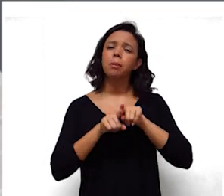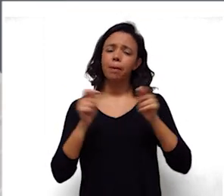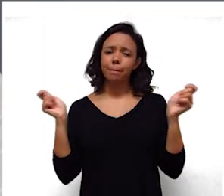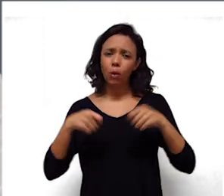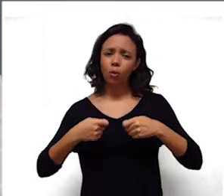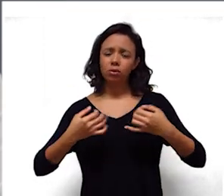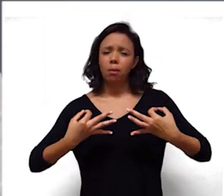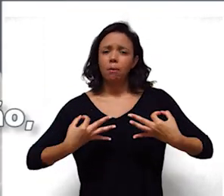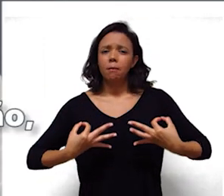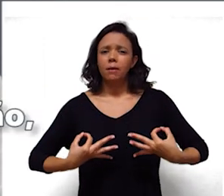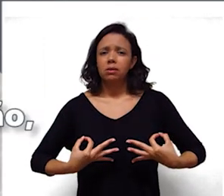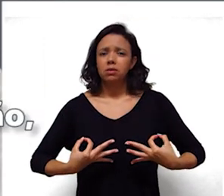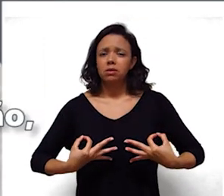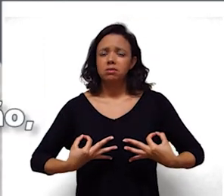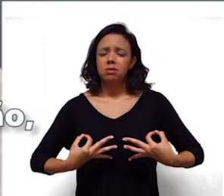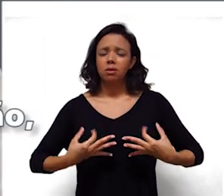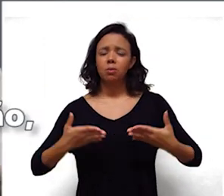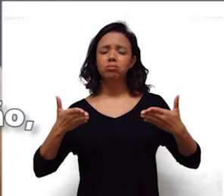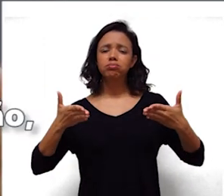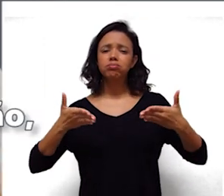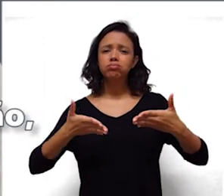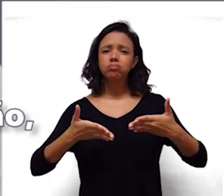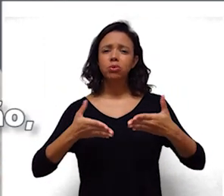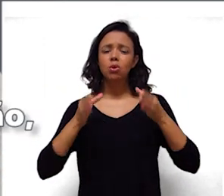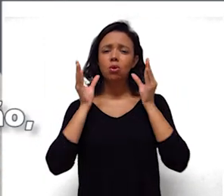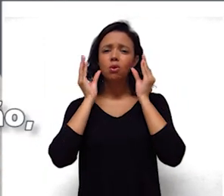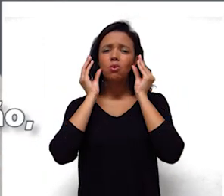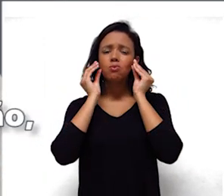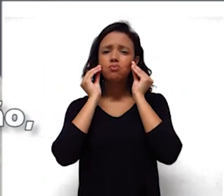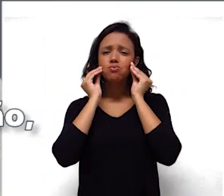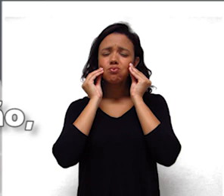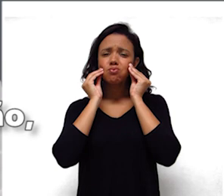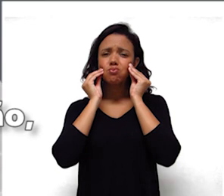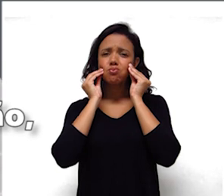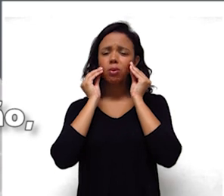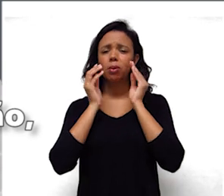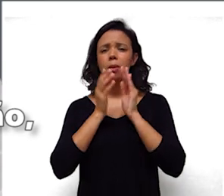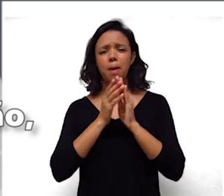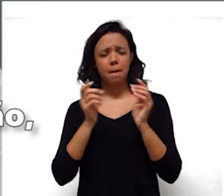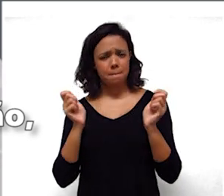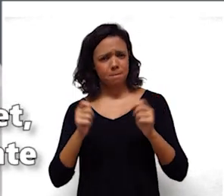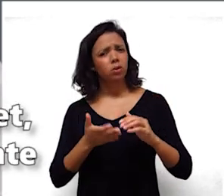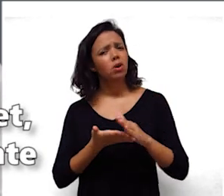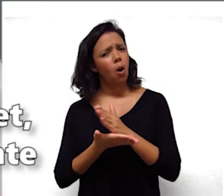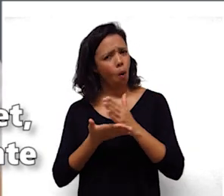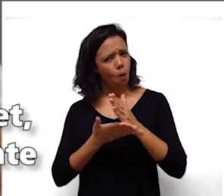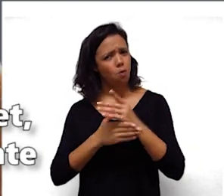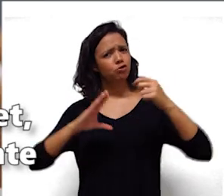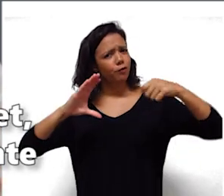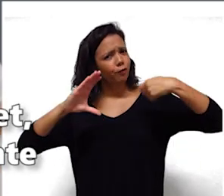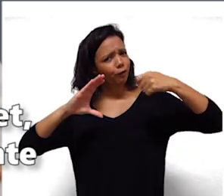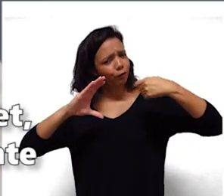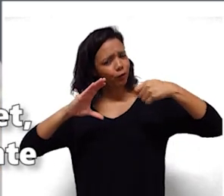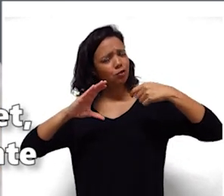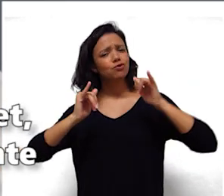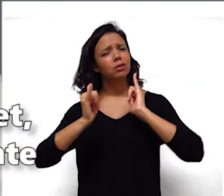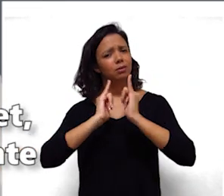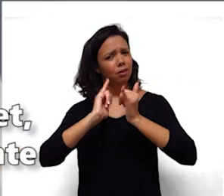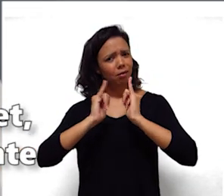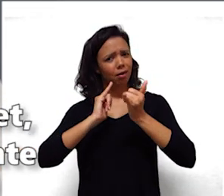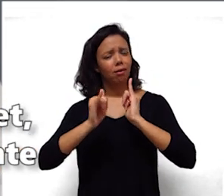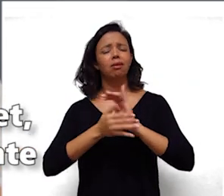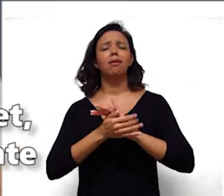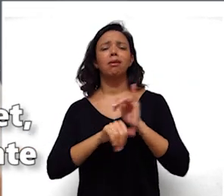meditação. Tá? Muitas pessoas falam sobre meditação, o que é meditação, como se faz. Alguns vídeos no YouTube,